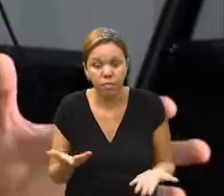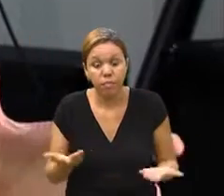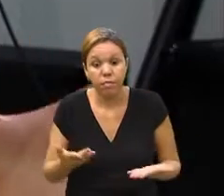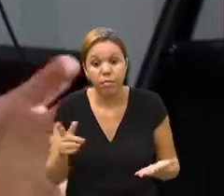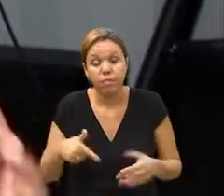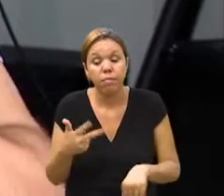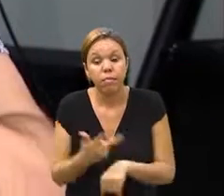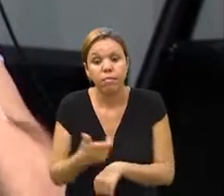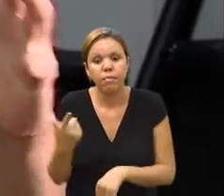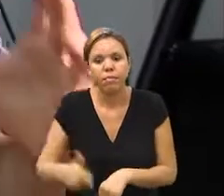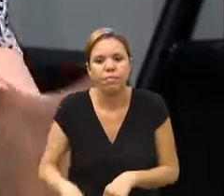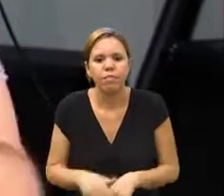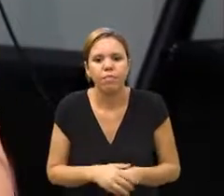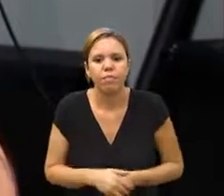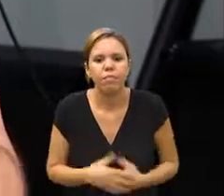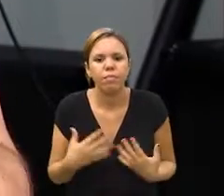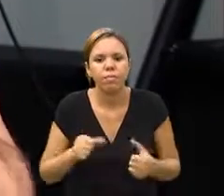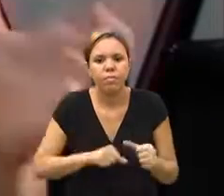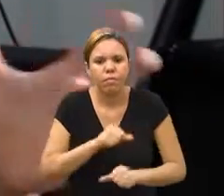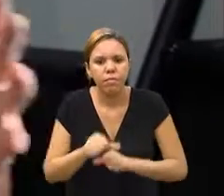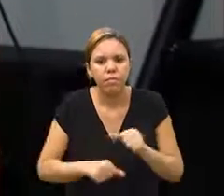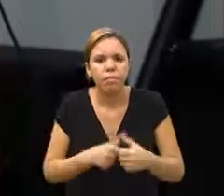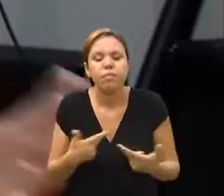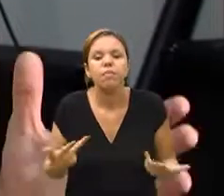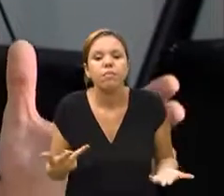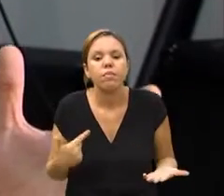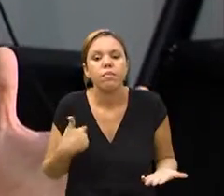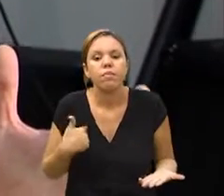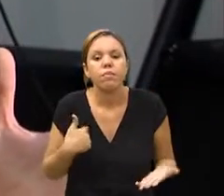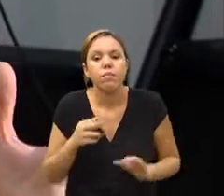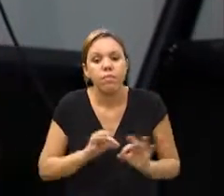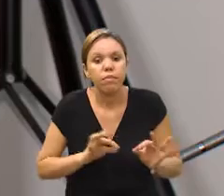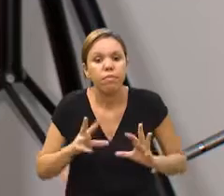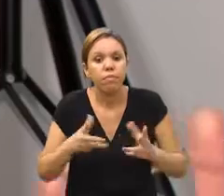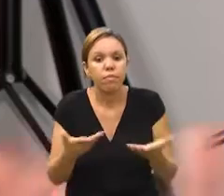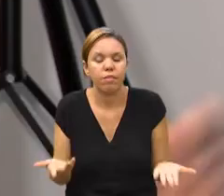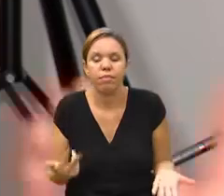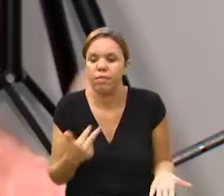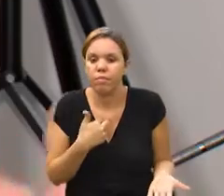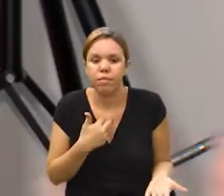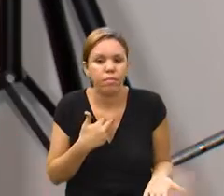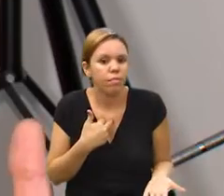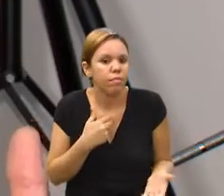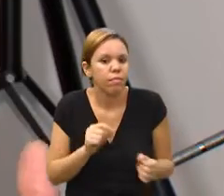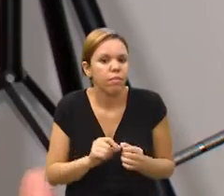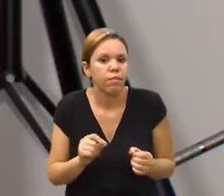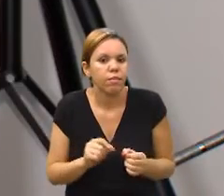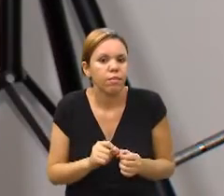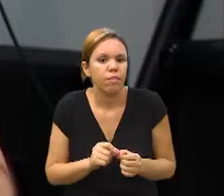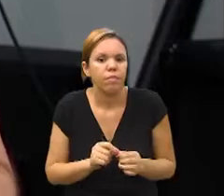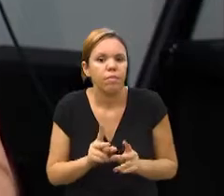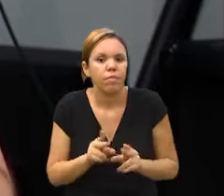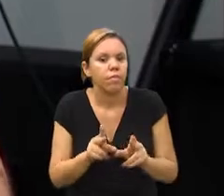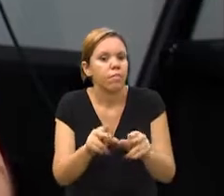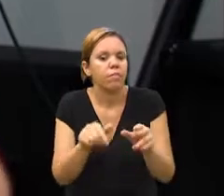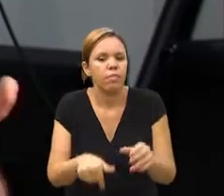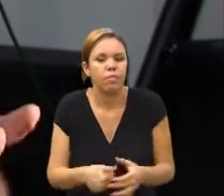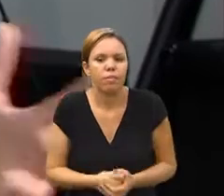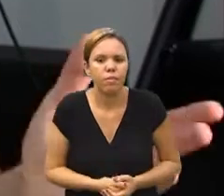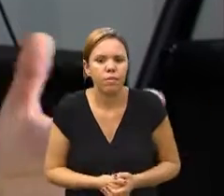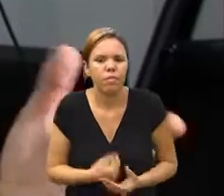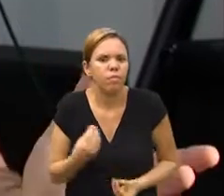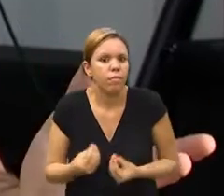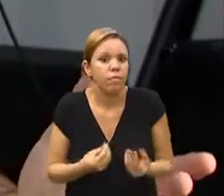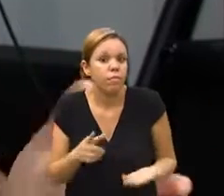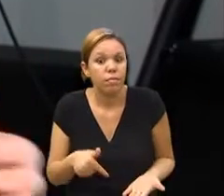a gente filma de novo e vamos mudar os ângulos. Eu falei, não, mas a gente tá improvisando tudo, não dá pra fazer edição aqui. E eles falaram,